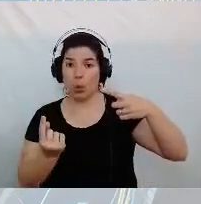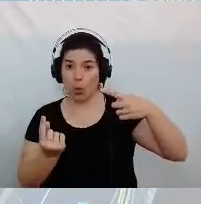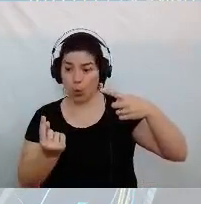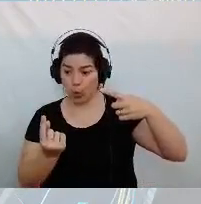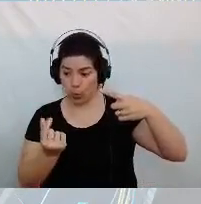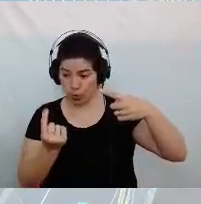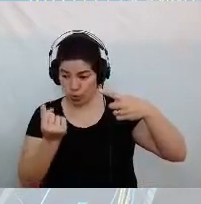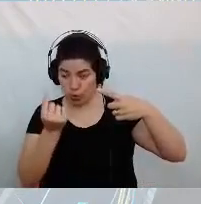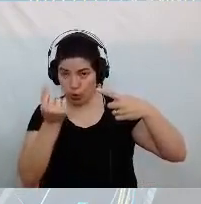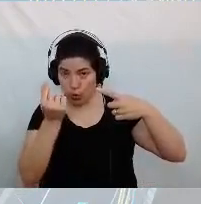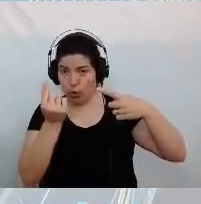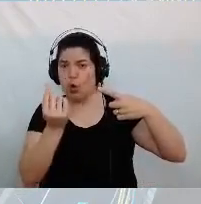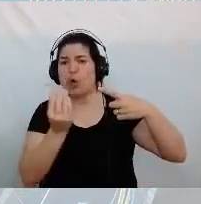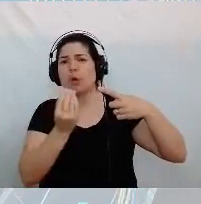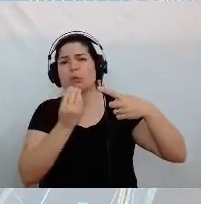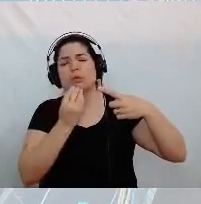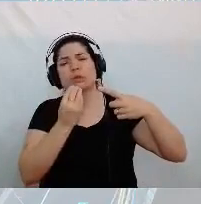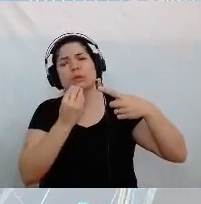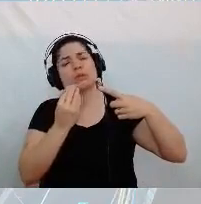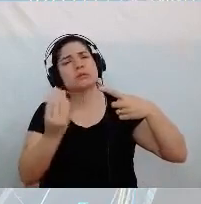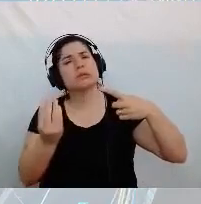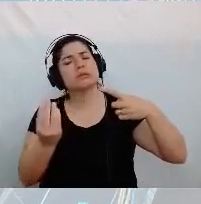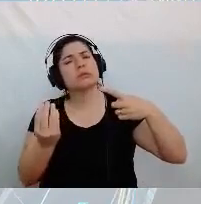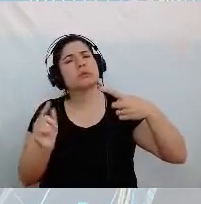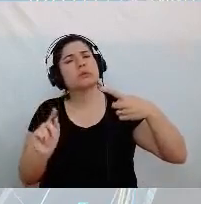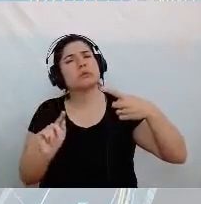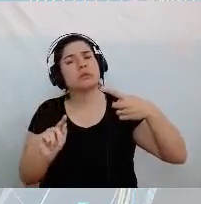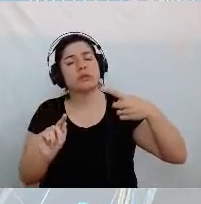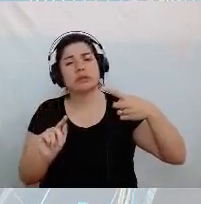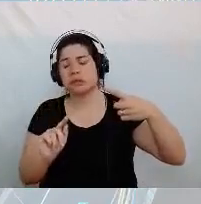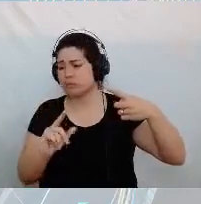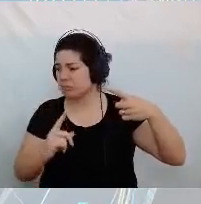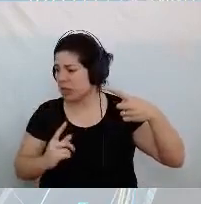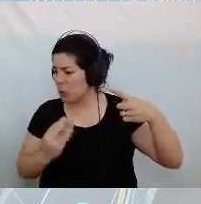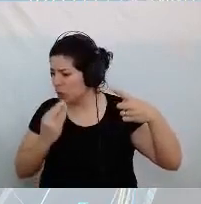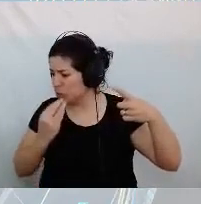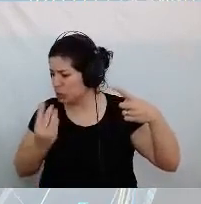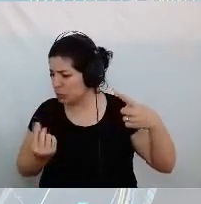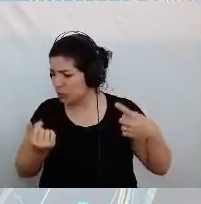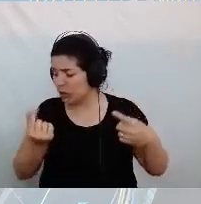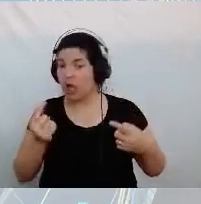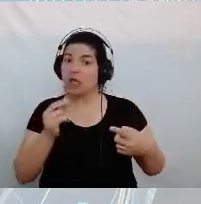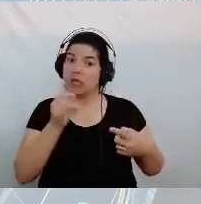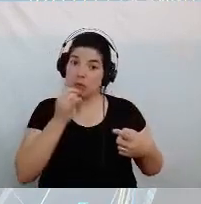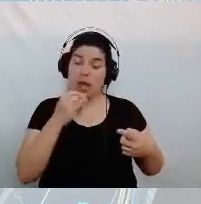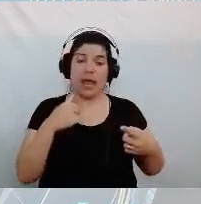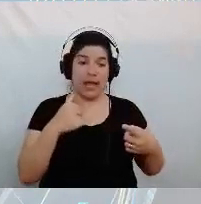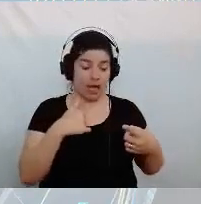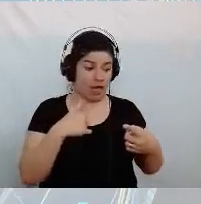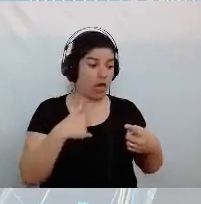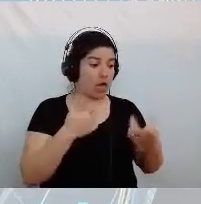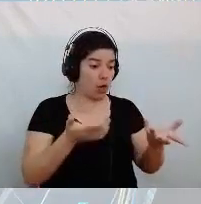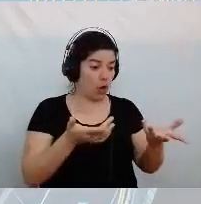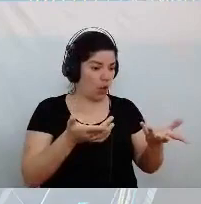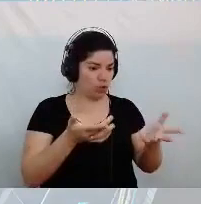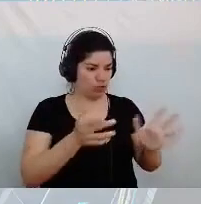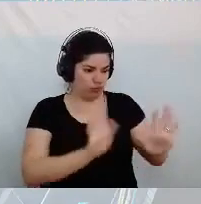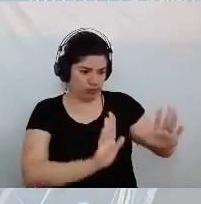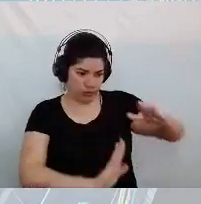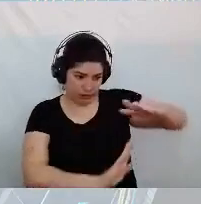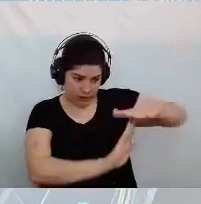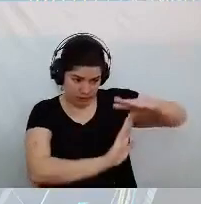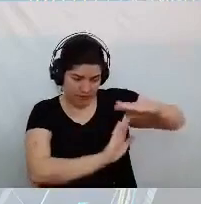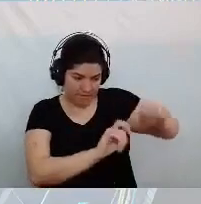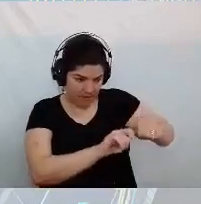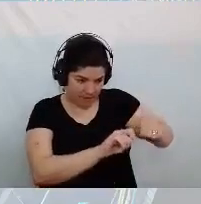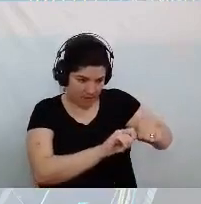Senhores o que que é custo de oportunidade é o que que você tá deixando de fazer para fazer o que você tá fazendo agora o que que você